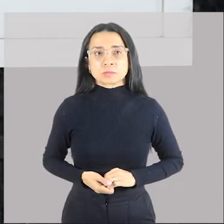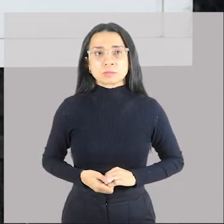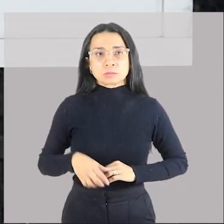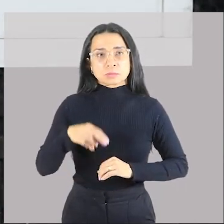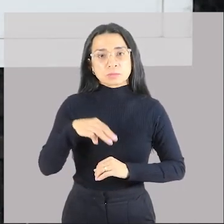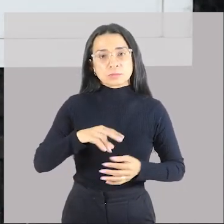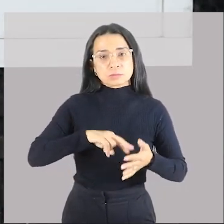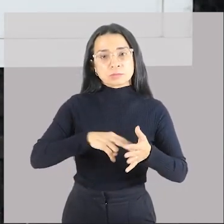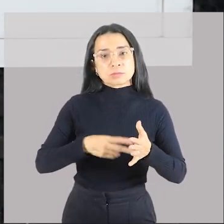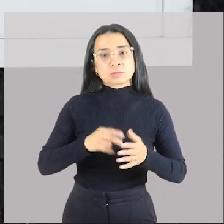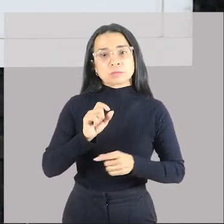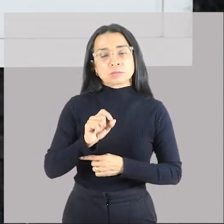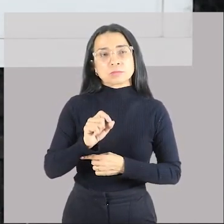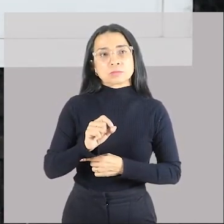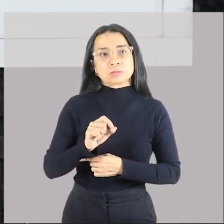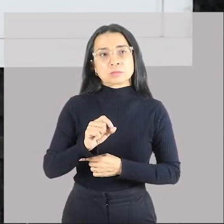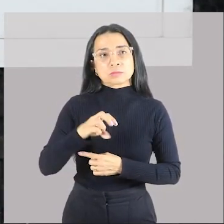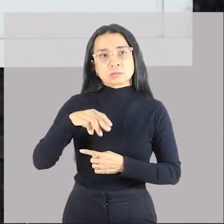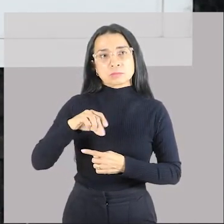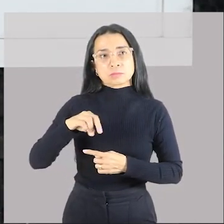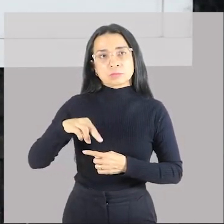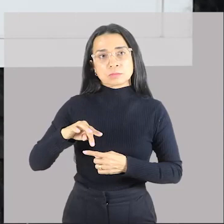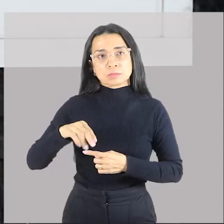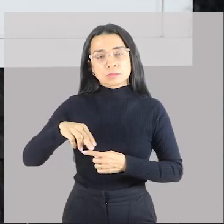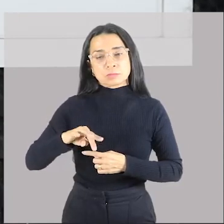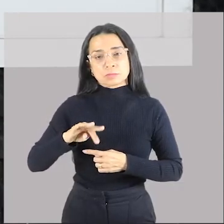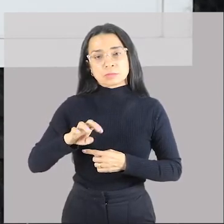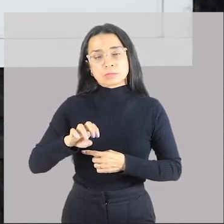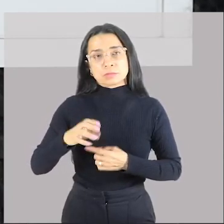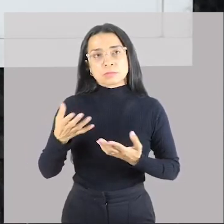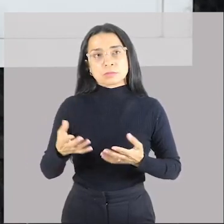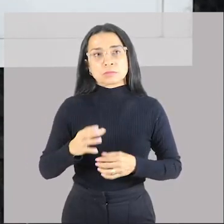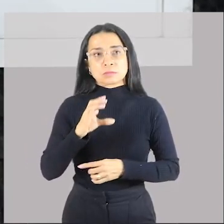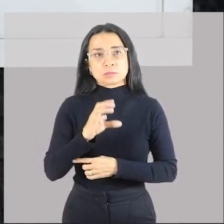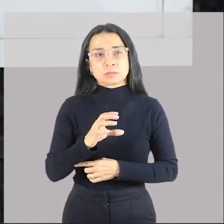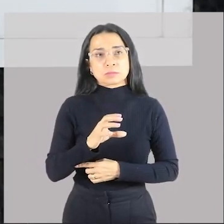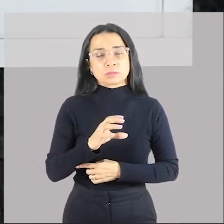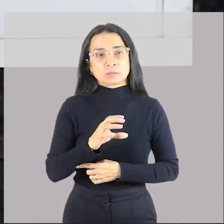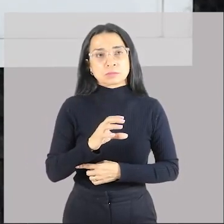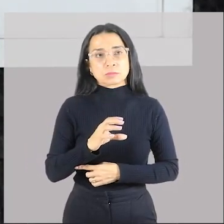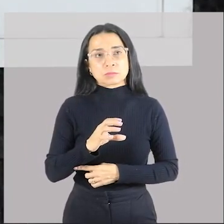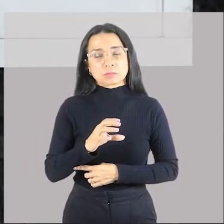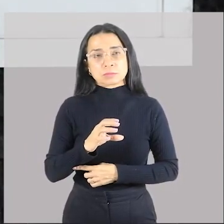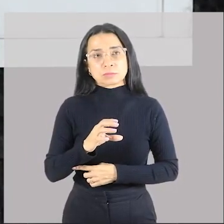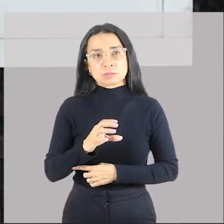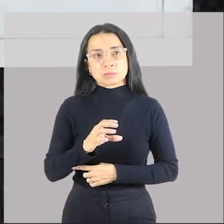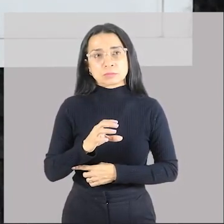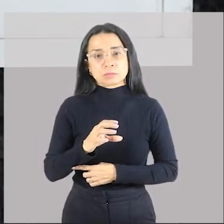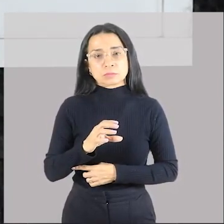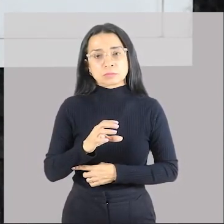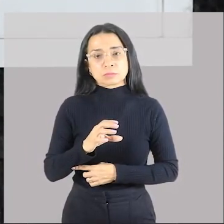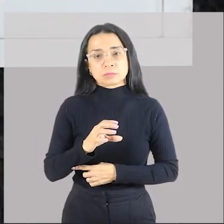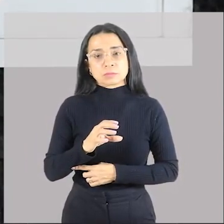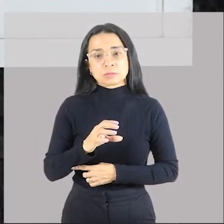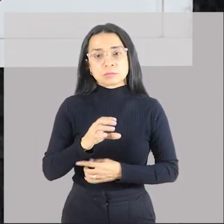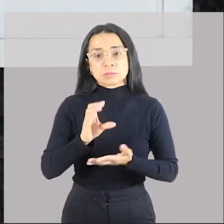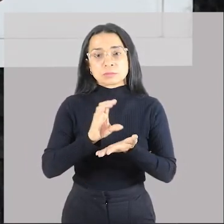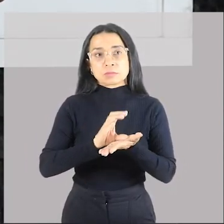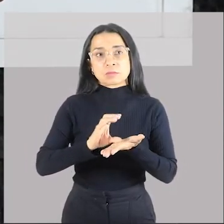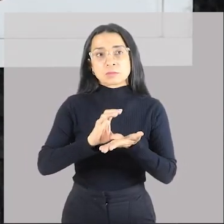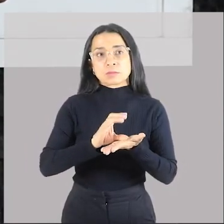que aparece aí é o nosso montante. Esse C é o nosso capital